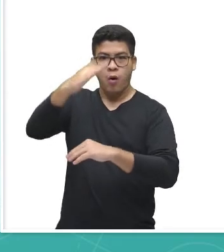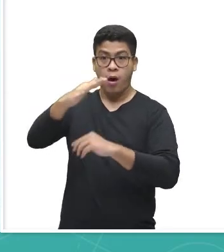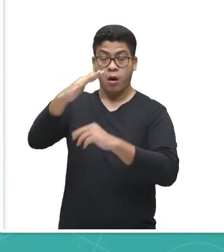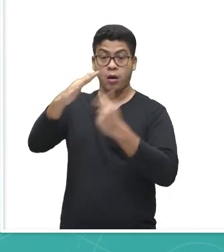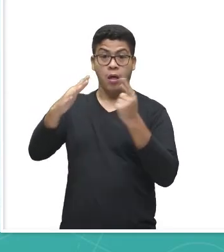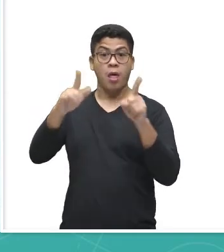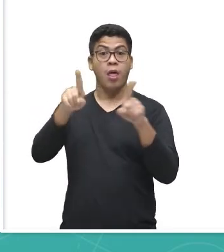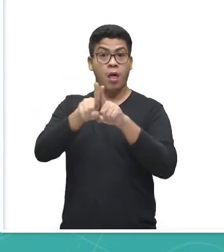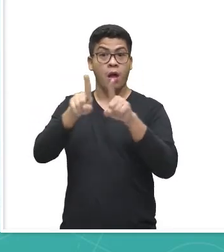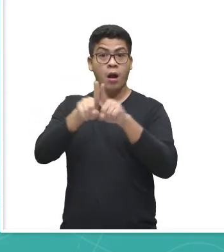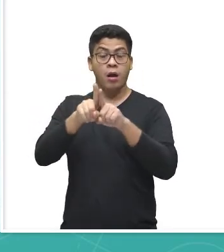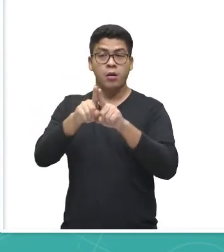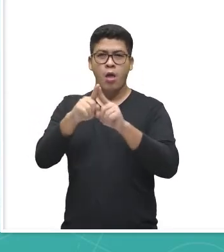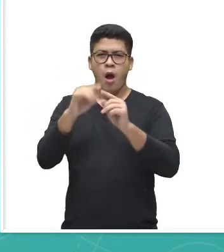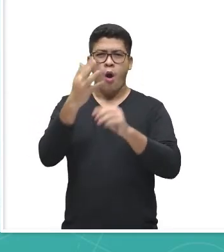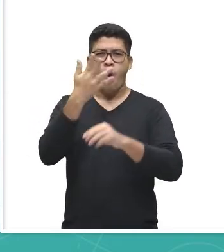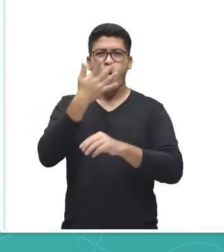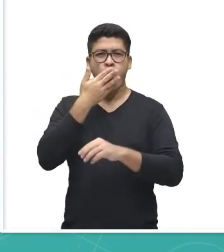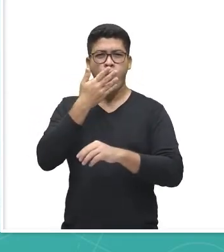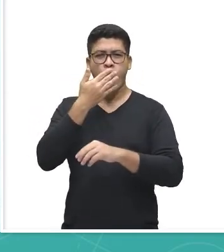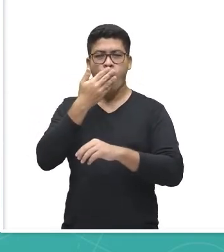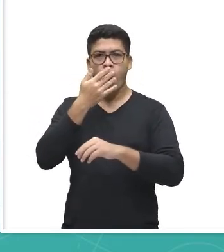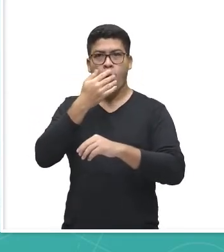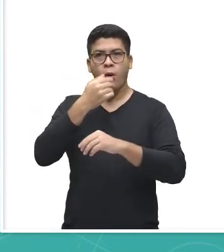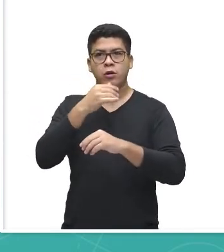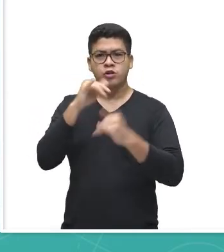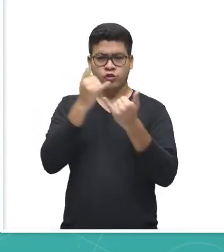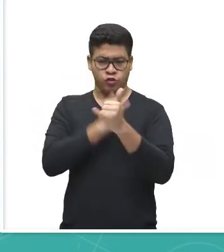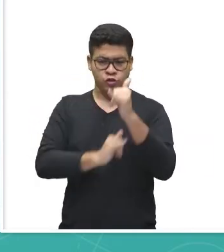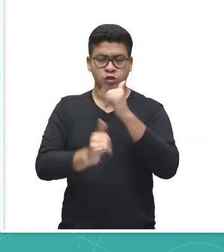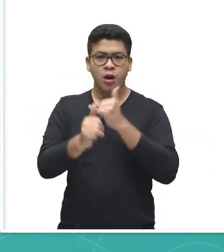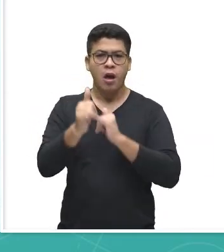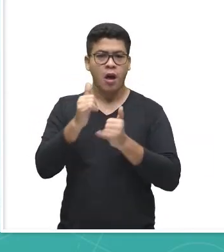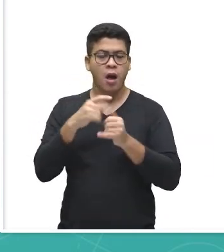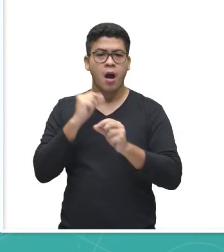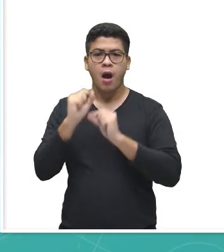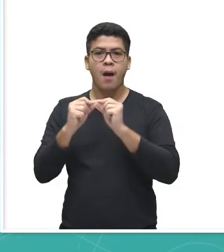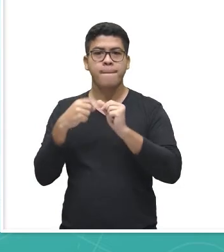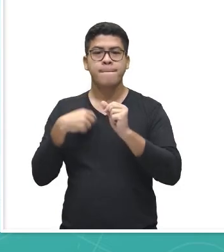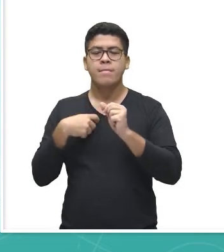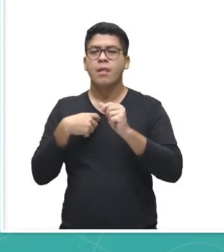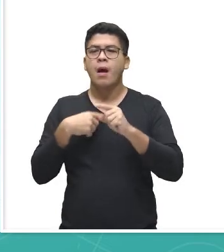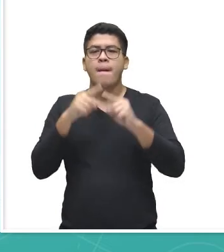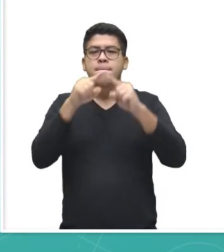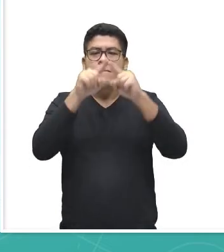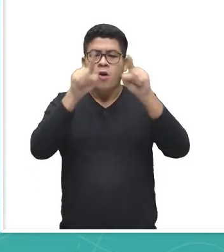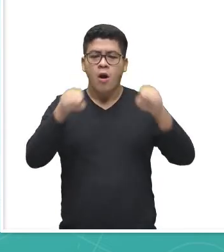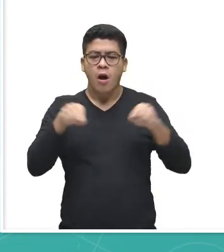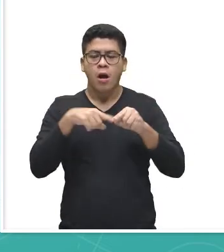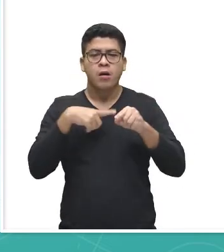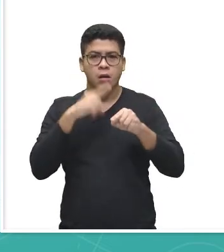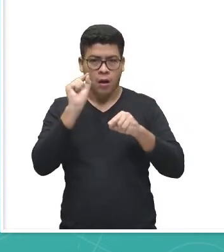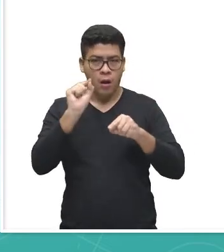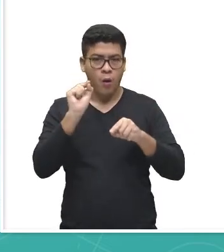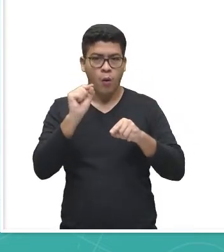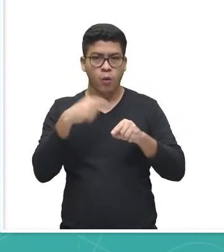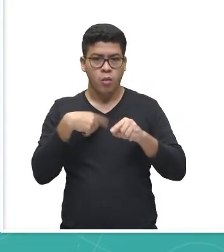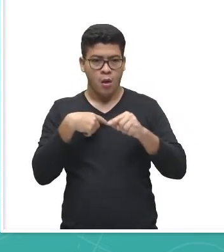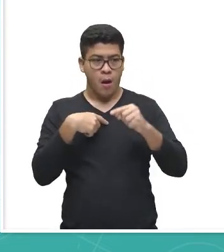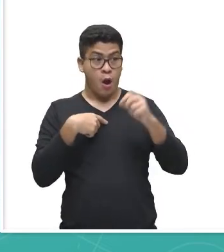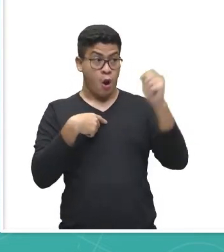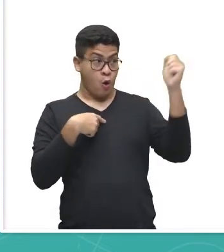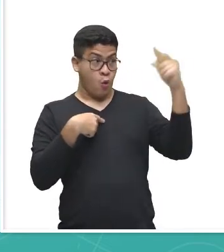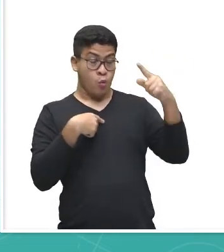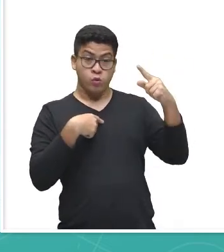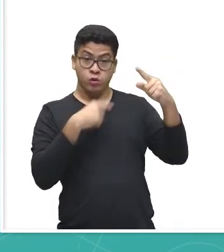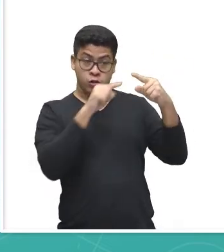do espectro eletromagnético. Então, a gente está vendo nessa imagem do prisma um feixe de luz ali, ó, no caso as